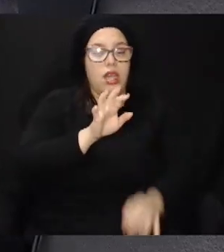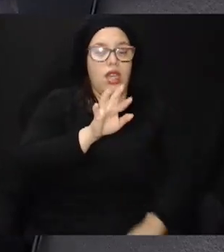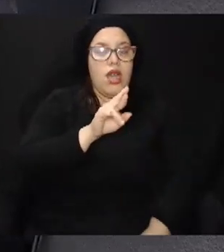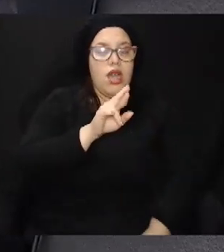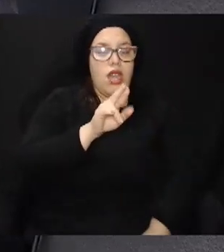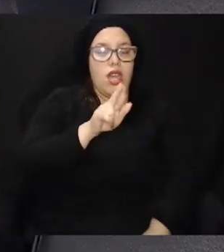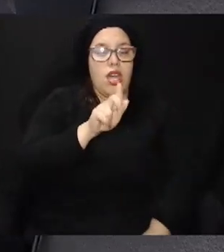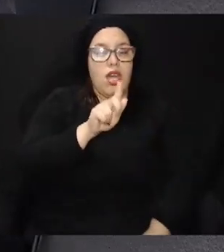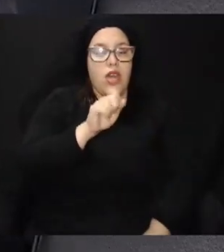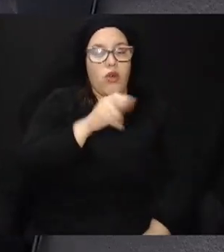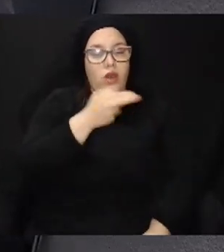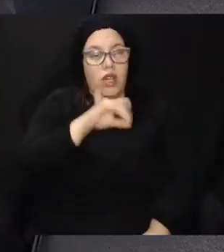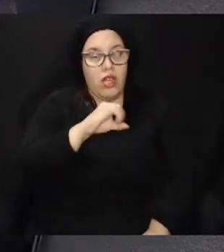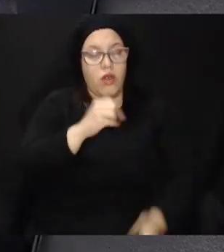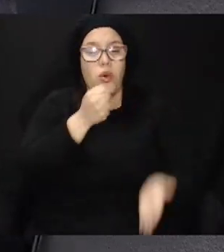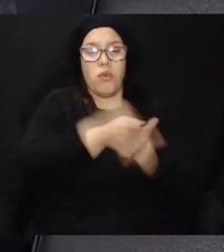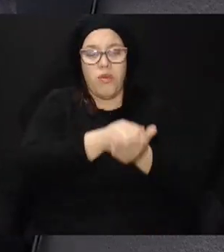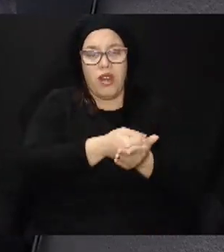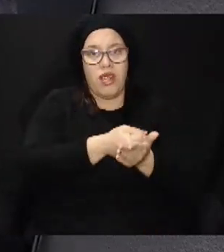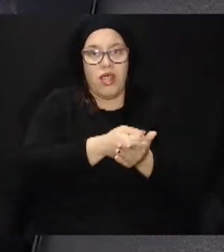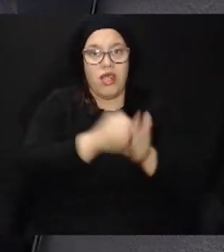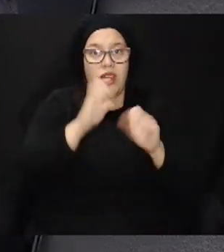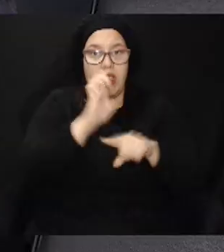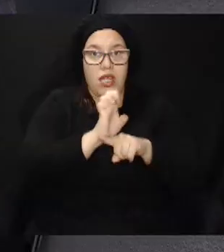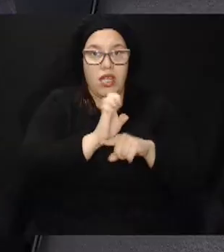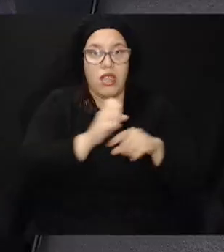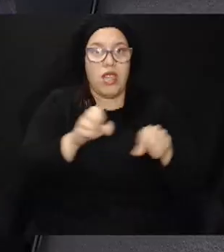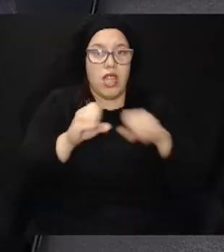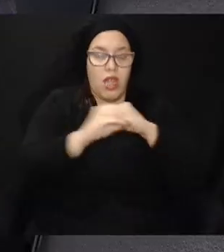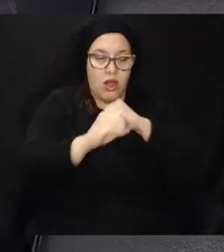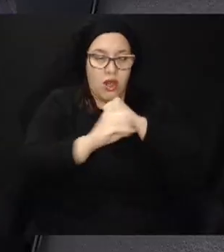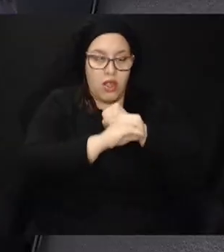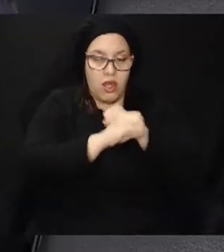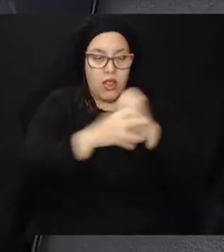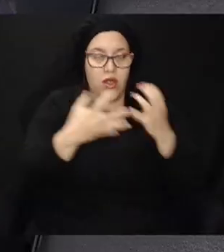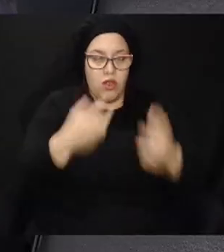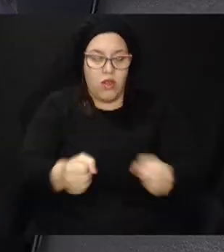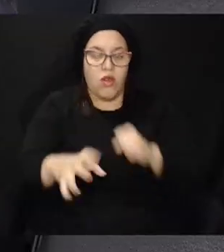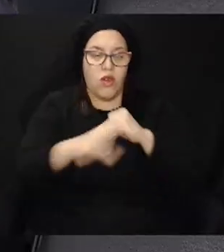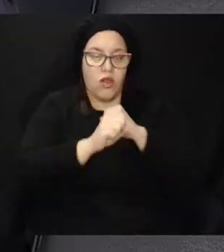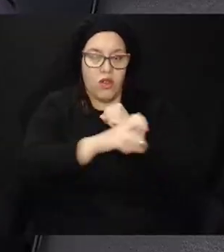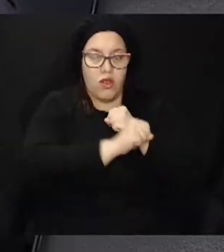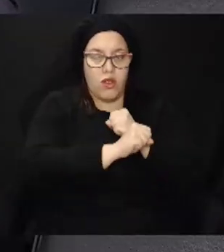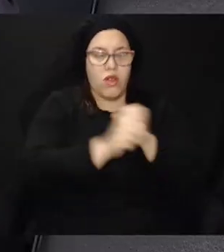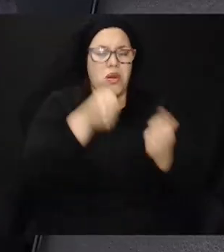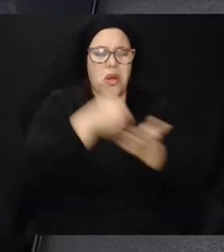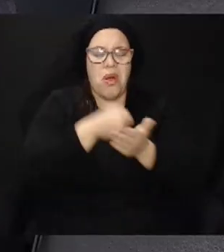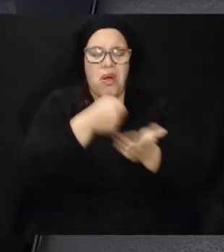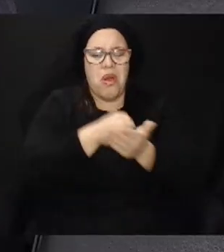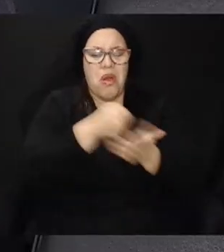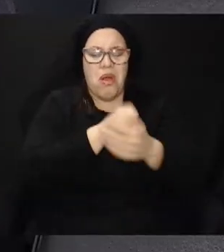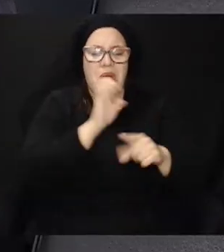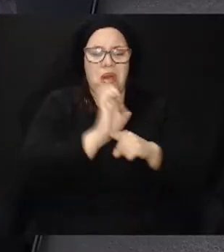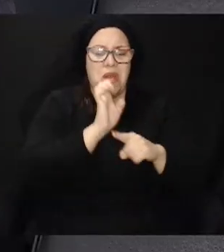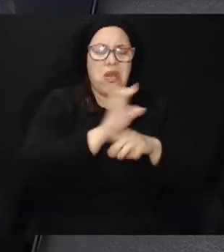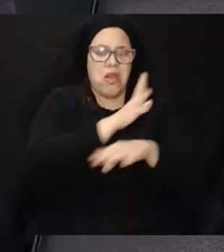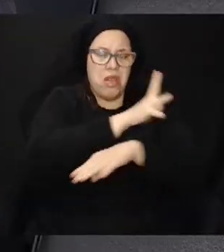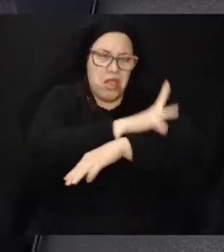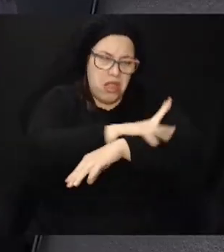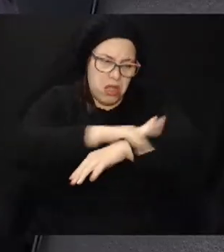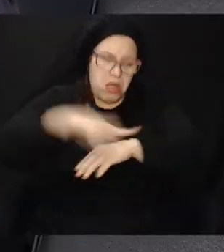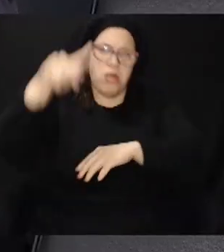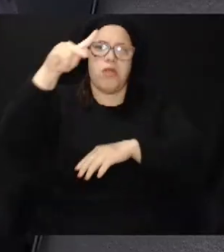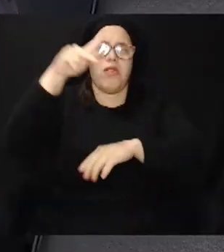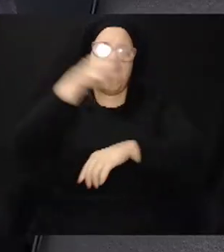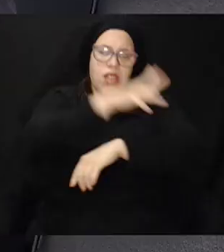obriga o Estado a levar esgoto, a colher o esgoto, obriga o Estado a asfaltar a rua, obriga